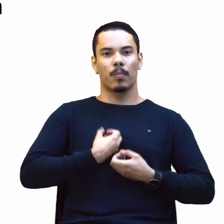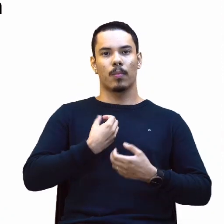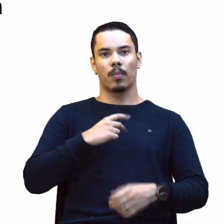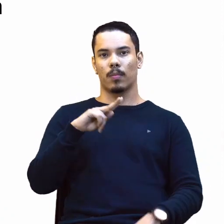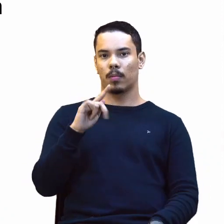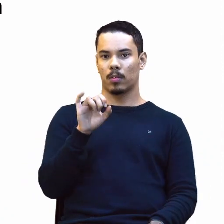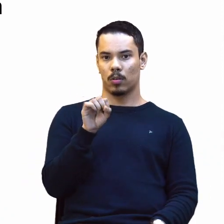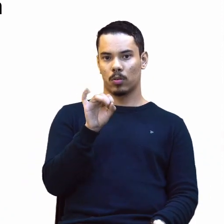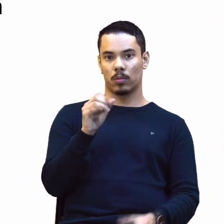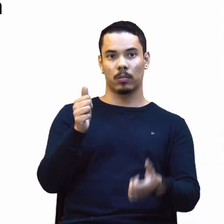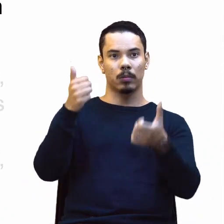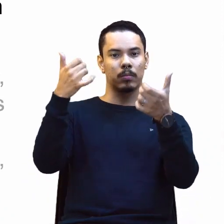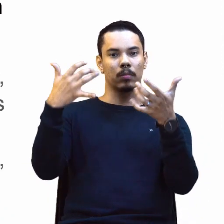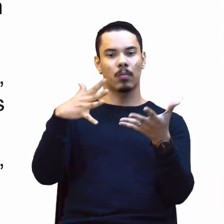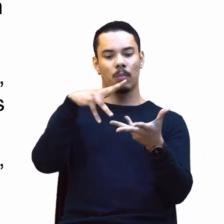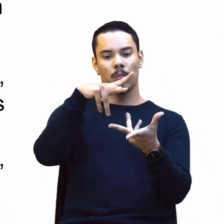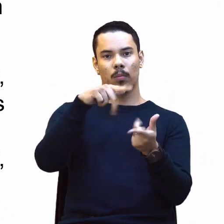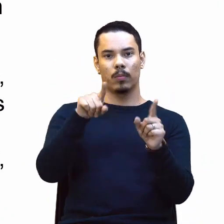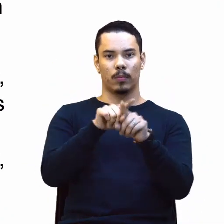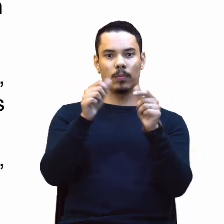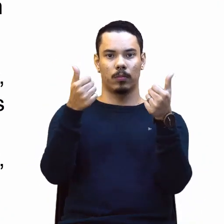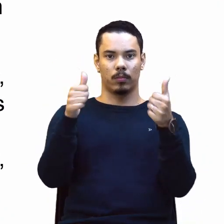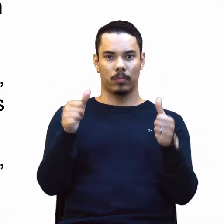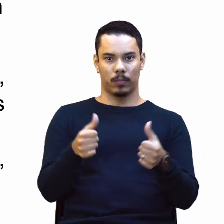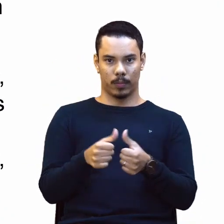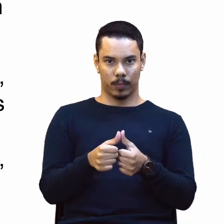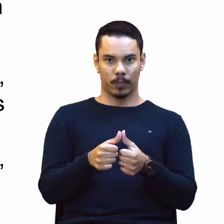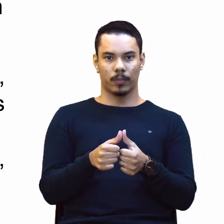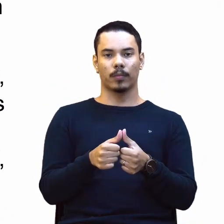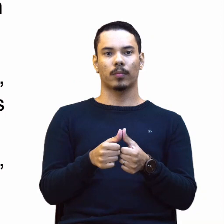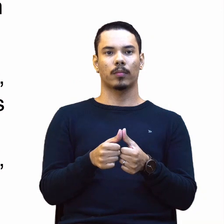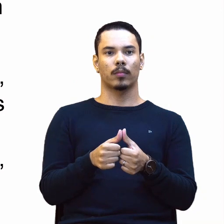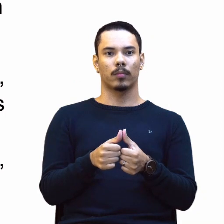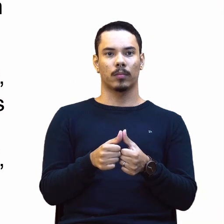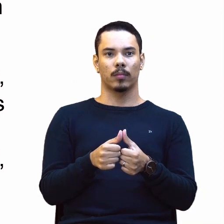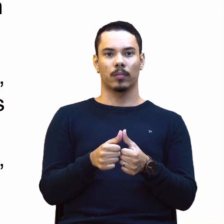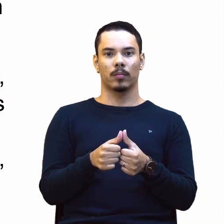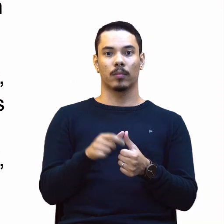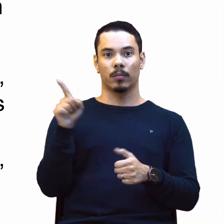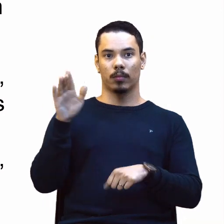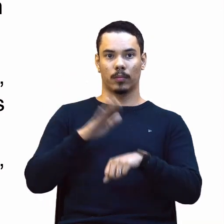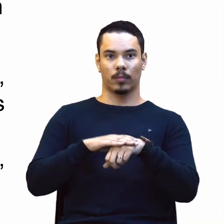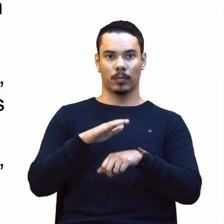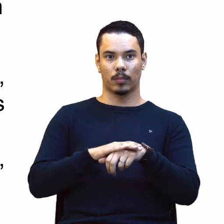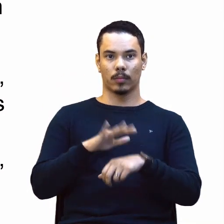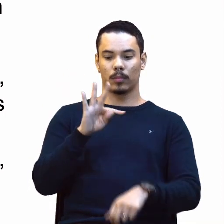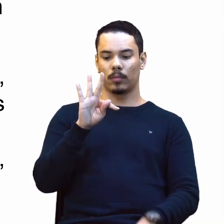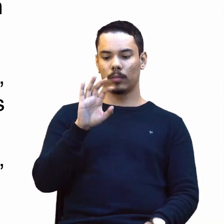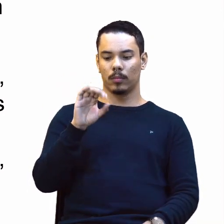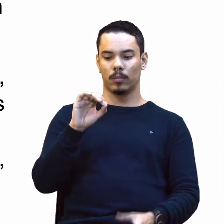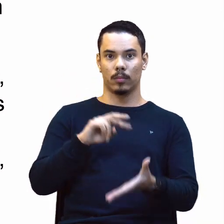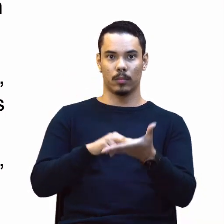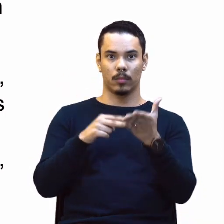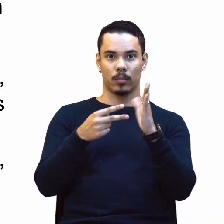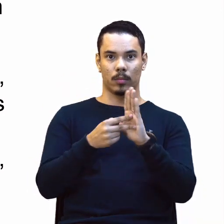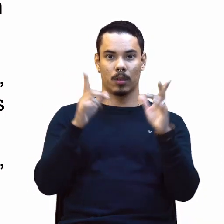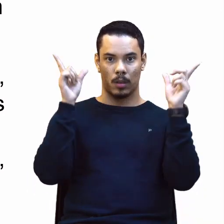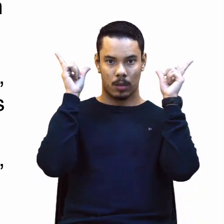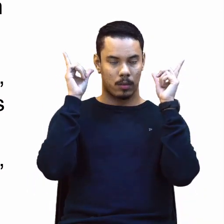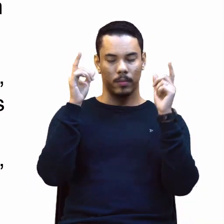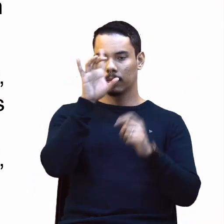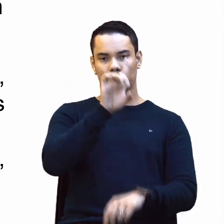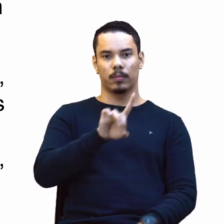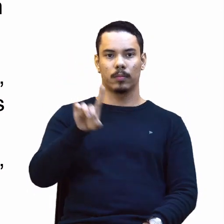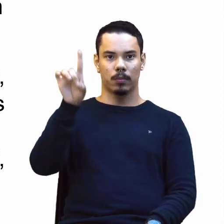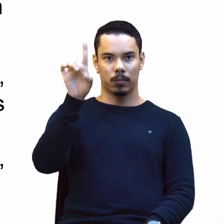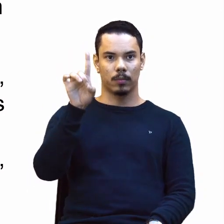origem do mundo e dos deuses. Ó, Teogonia, do grego teos, que é Deus, né? E gonia, que é a origem, que